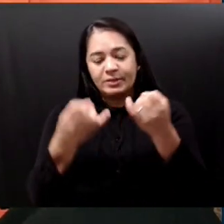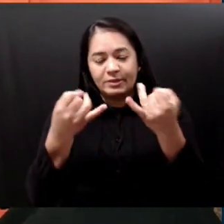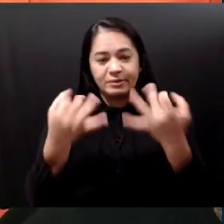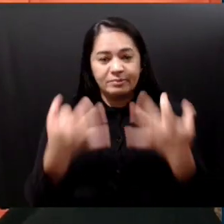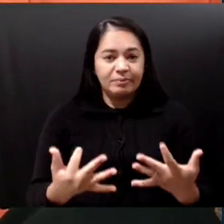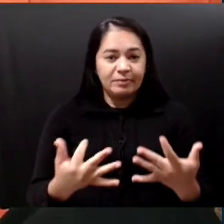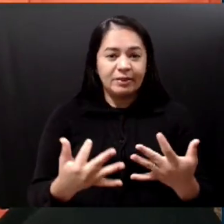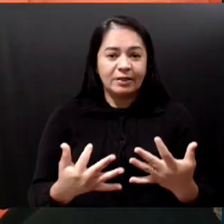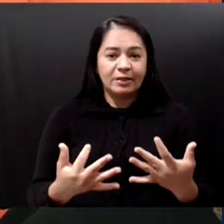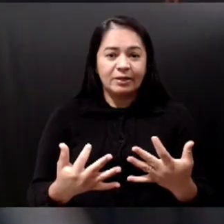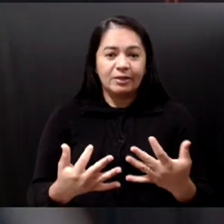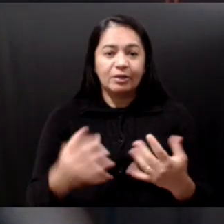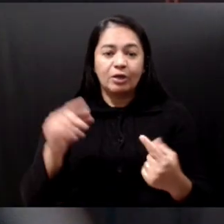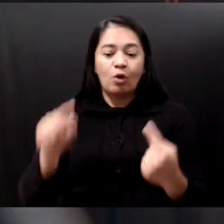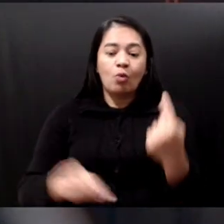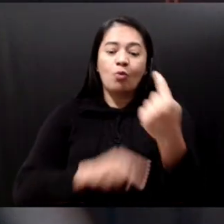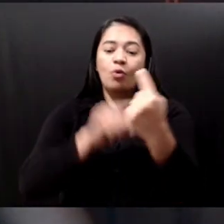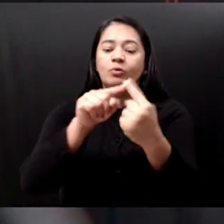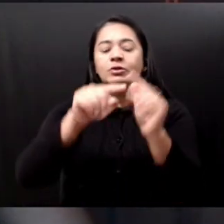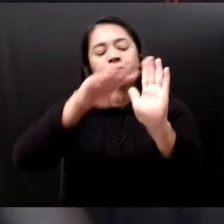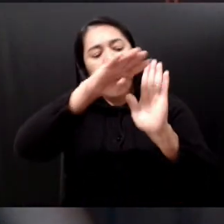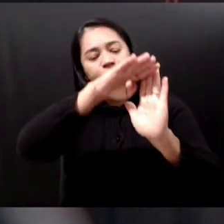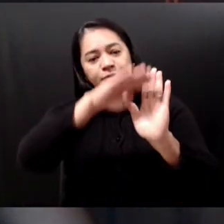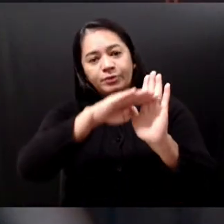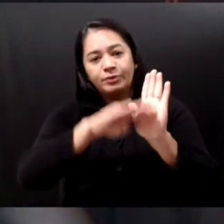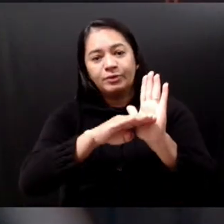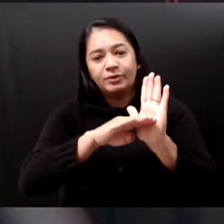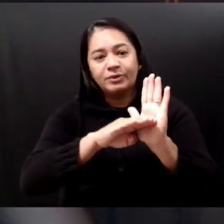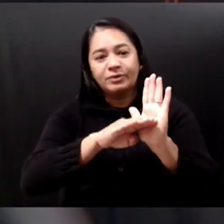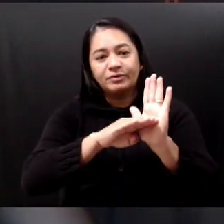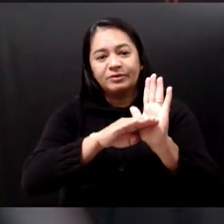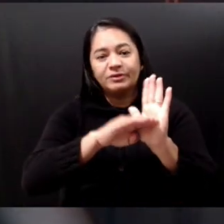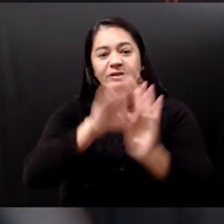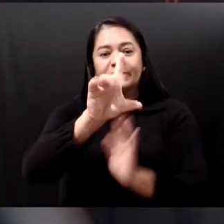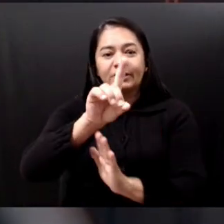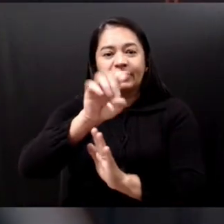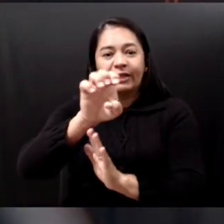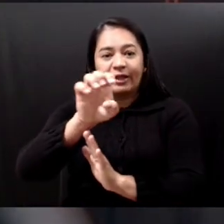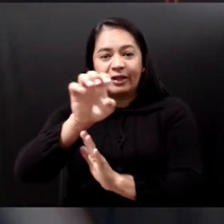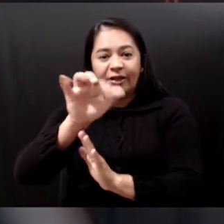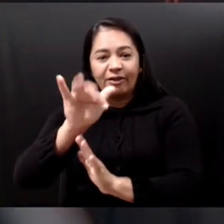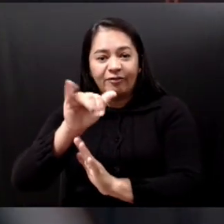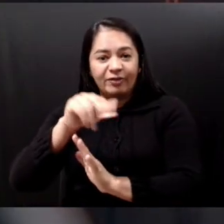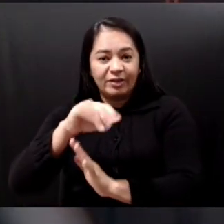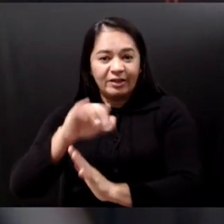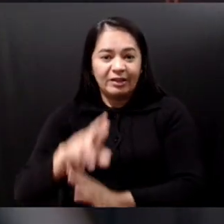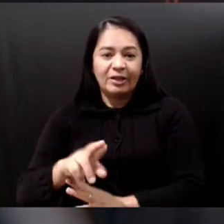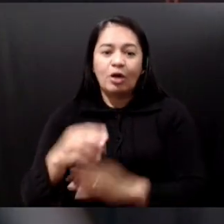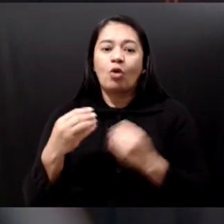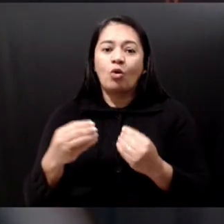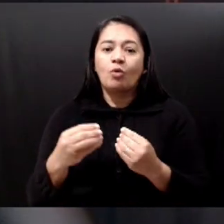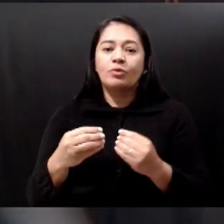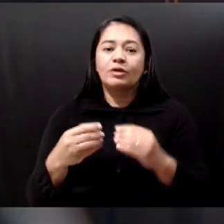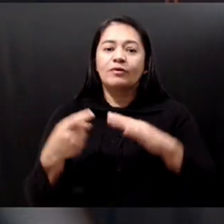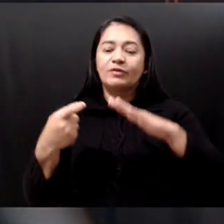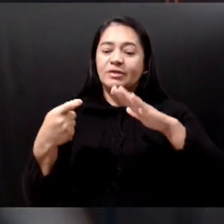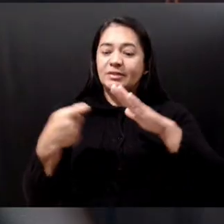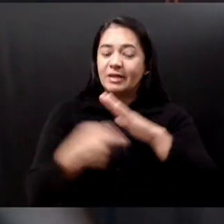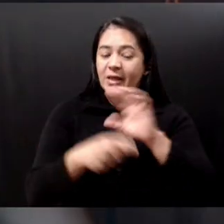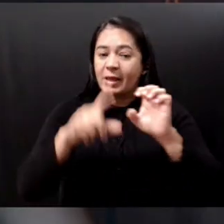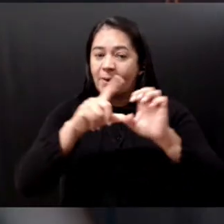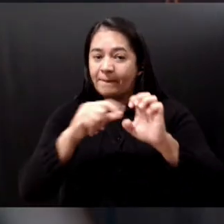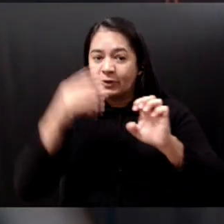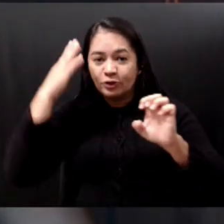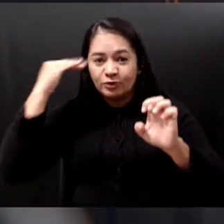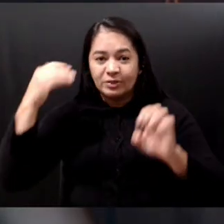e objetivos. Uhum, Não há como empreender com sucesso se a gente não sabe aonde a